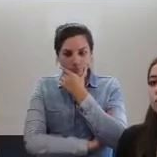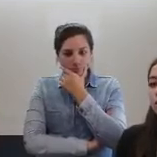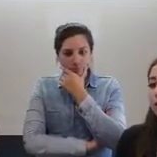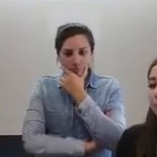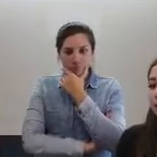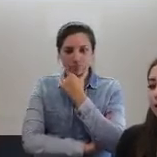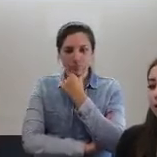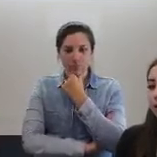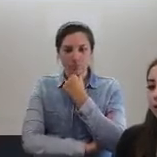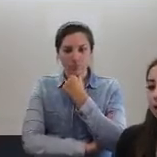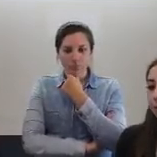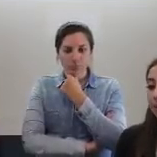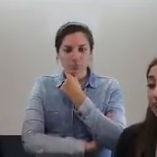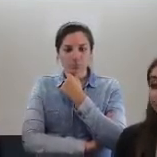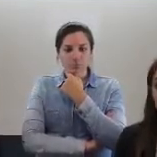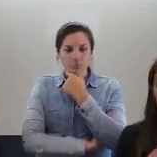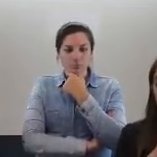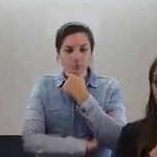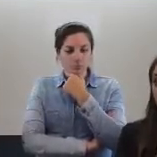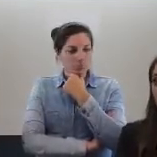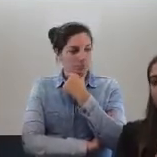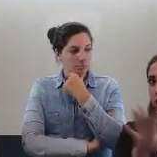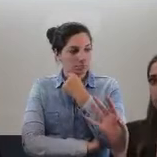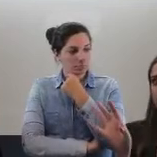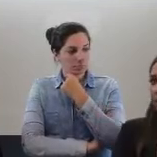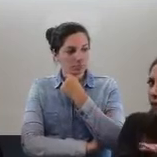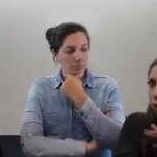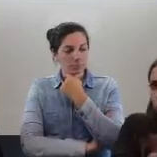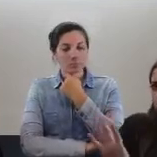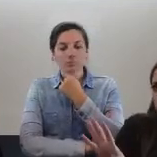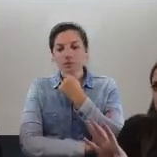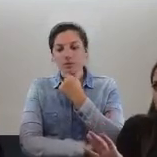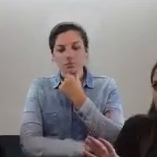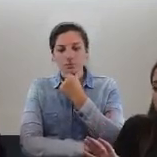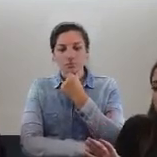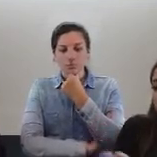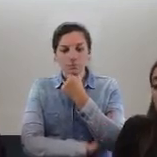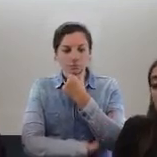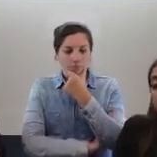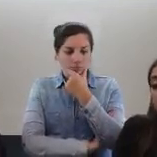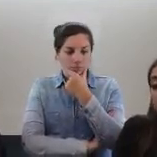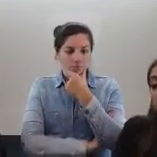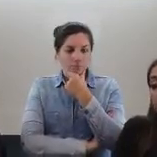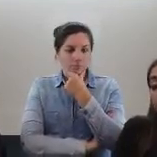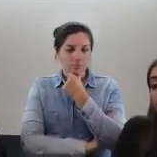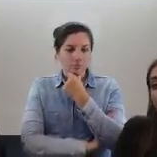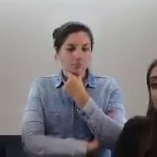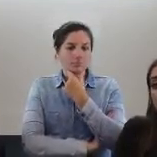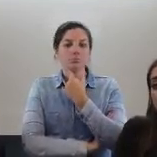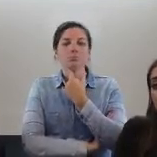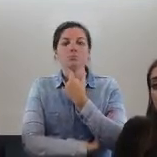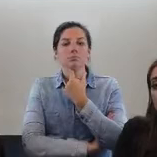a busca, né? Porque quando buscar alfabetização, vai vir tudo. Tudo que tiver da alfabetização. Mas, por exemplo, eu